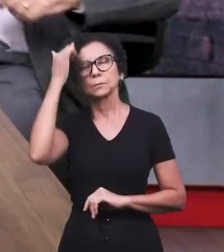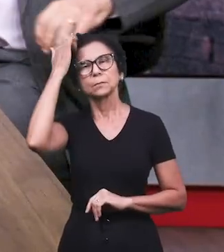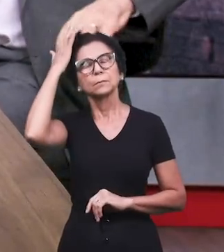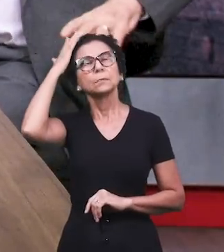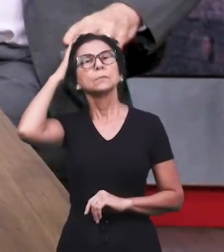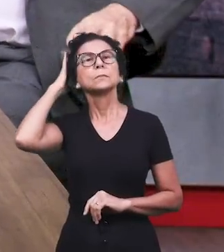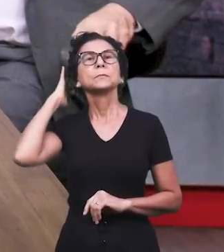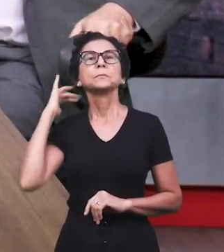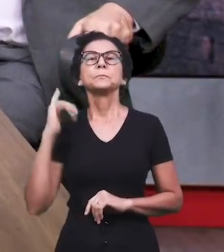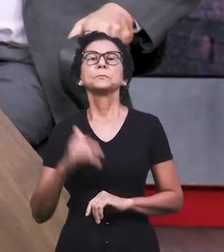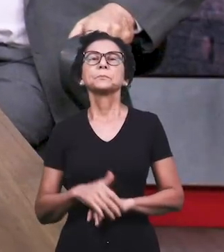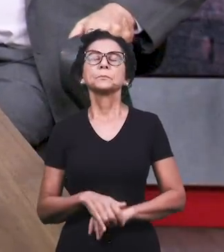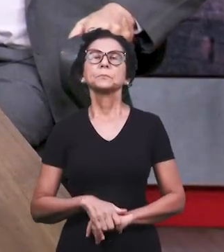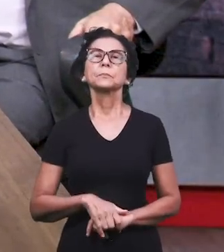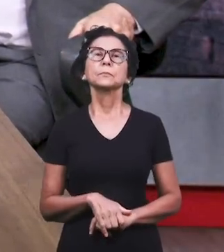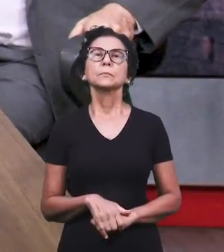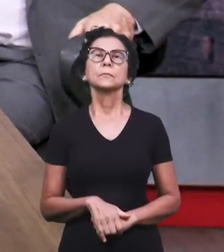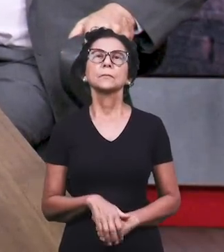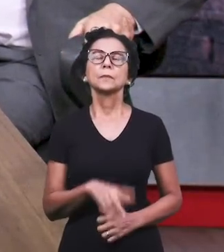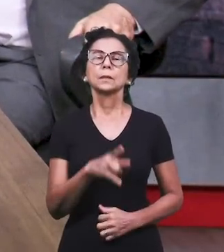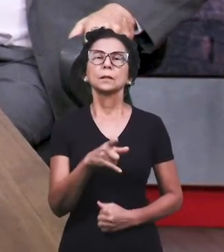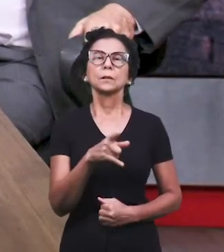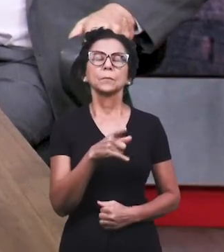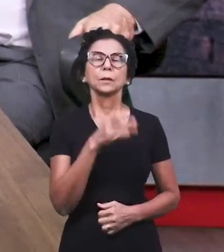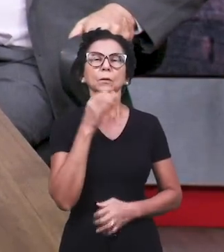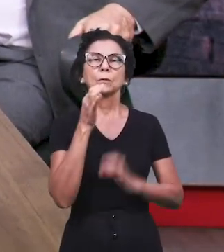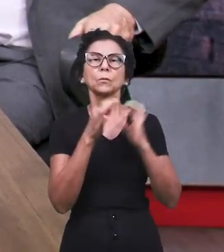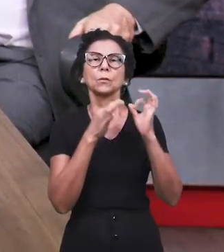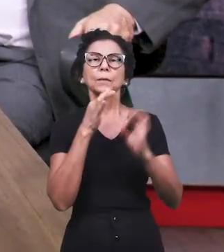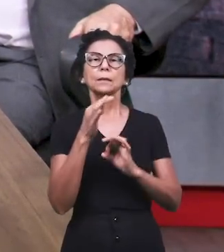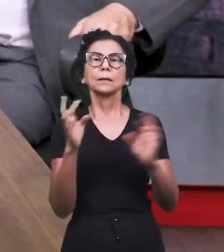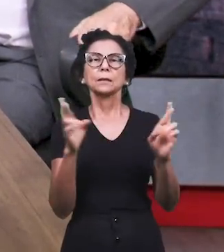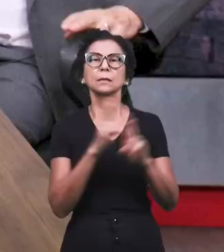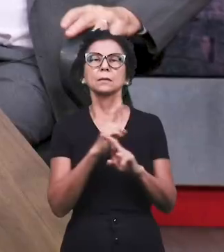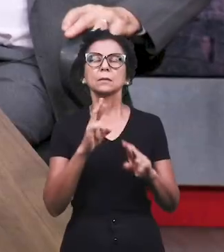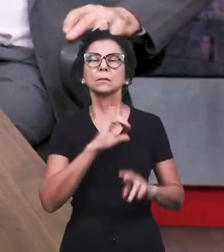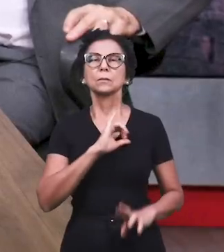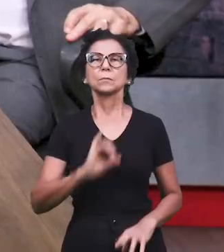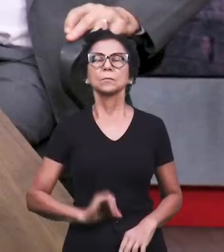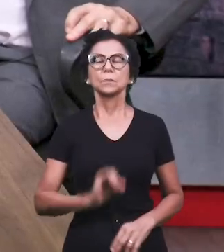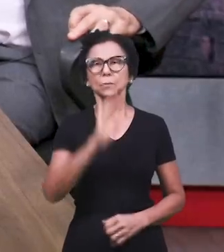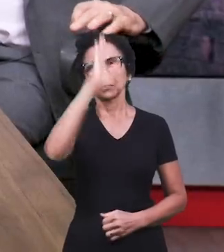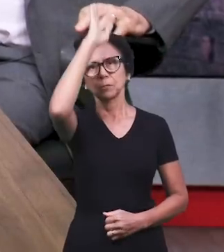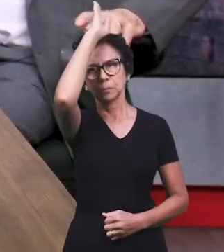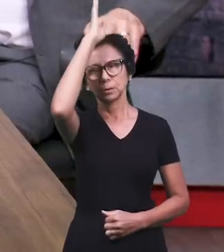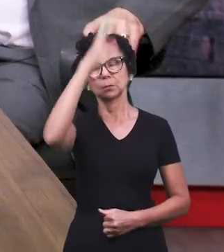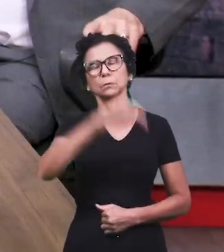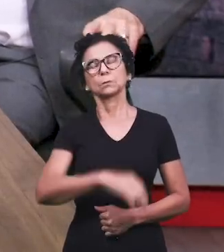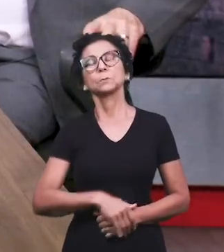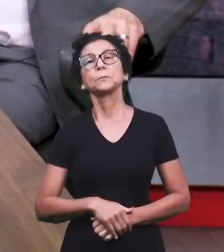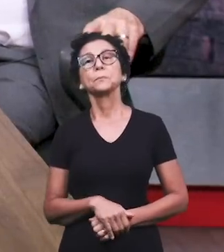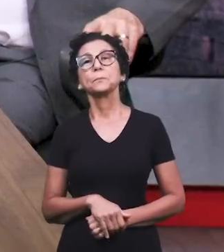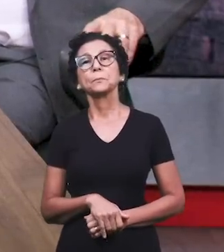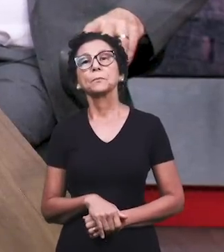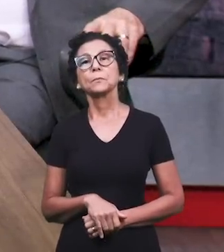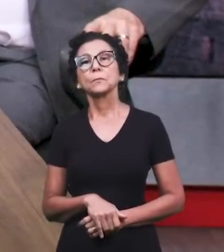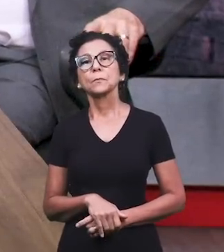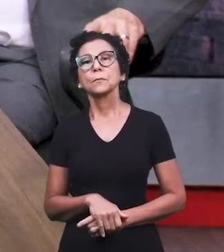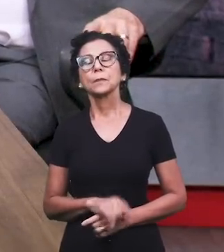o Serlão comentar sobre a questão do Império Romano, que eu acho muito interessante, Antônio, lembrar o seguinte: o Império Romano